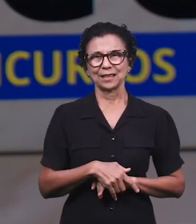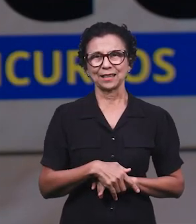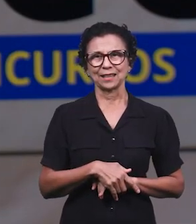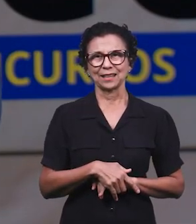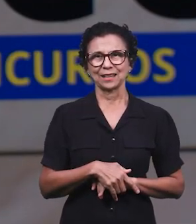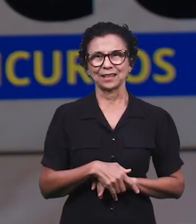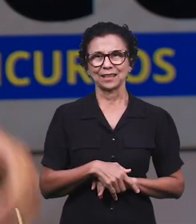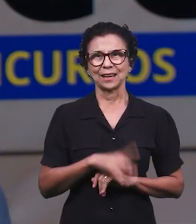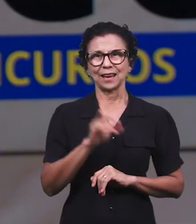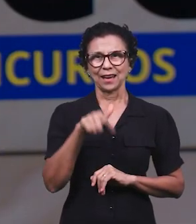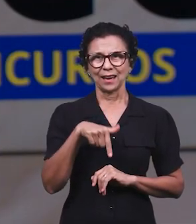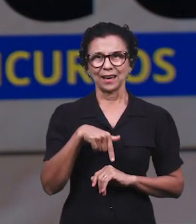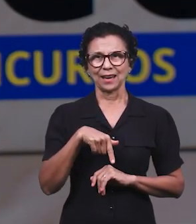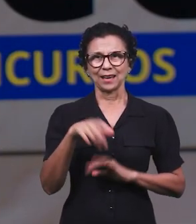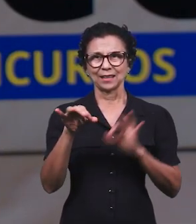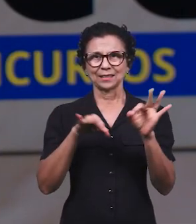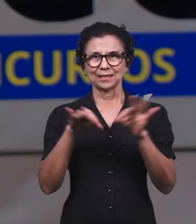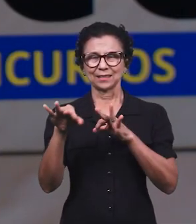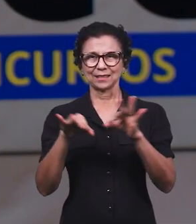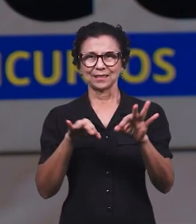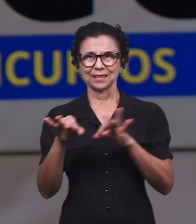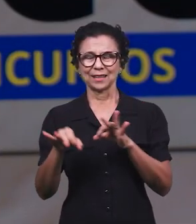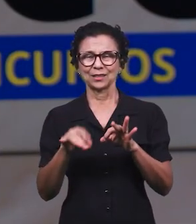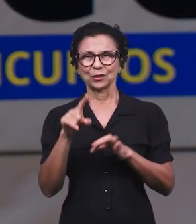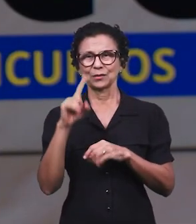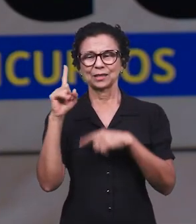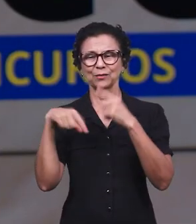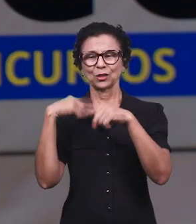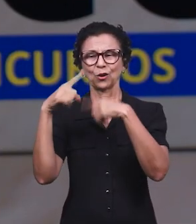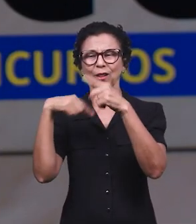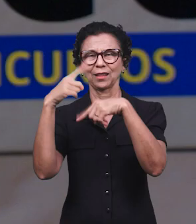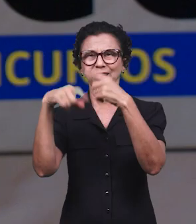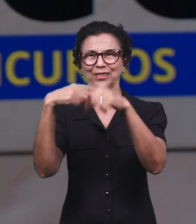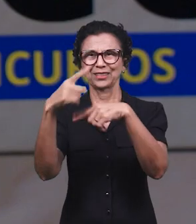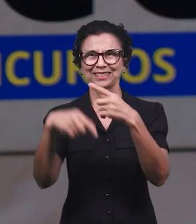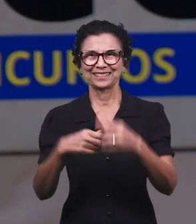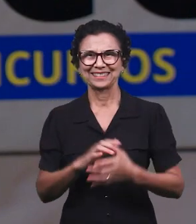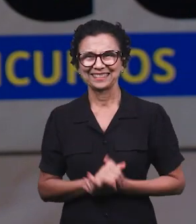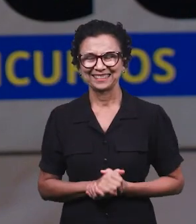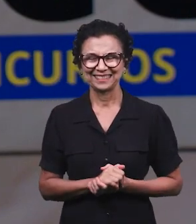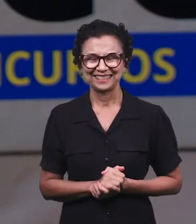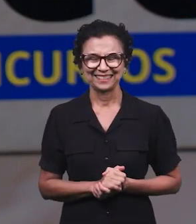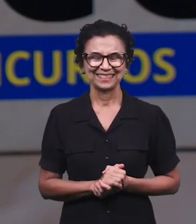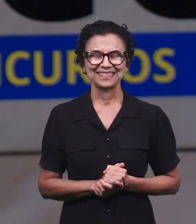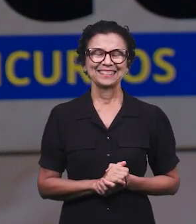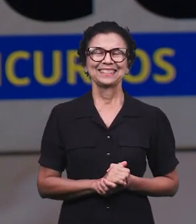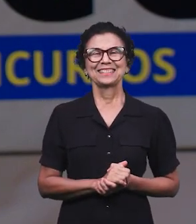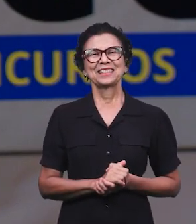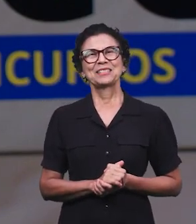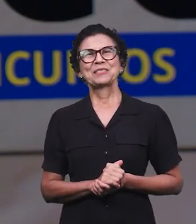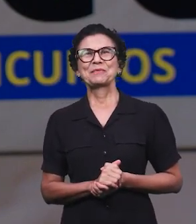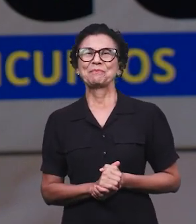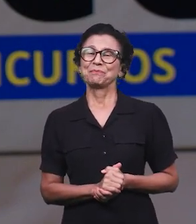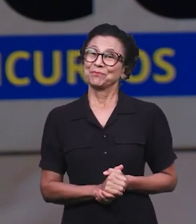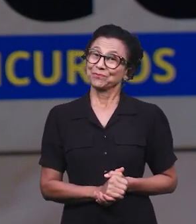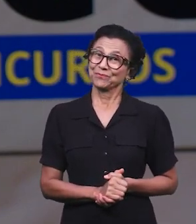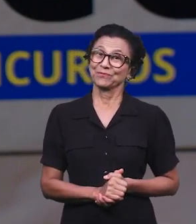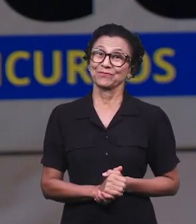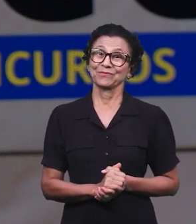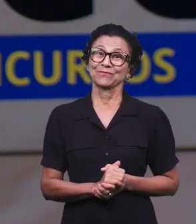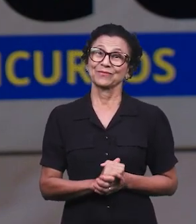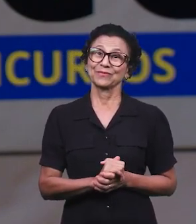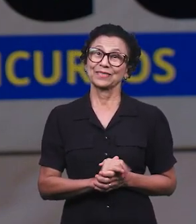fica aí procrastinando, né? A palavra que tem ganhado força aí nos últimos anos, né? A gente sabe que não é tão fácil,